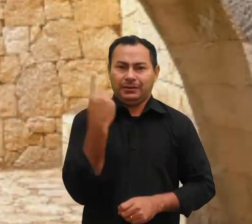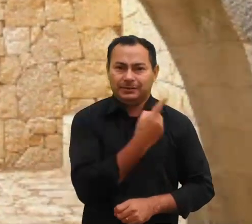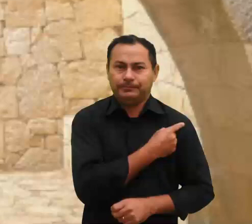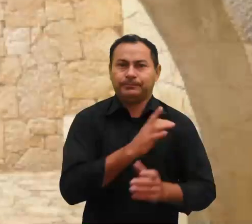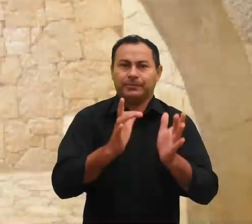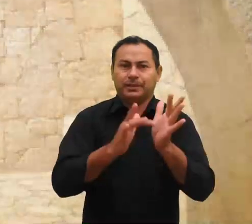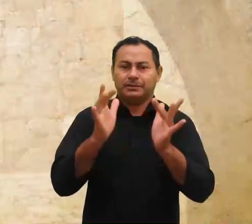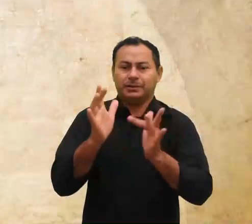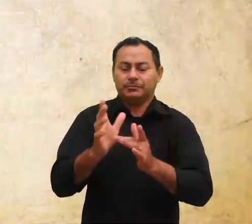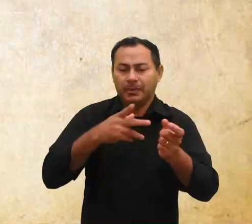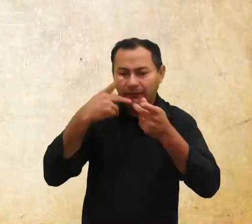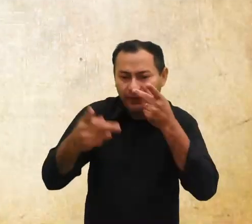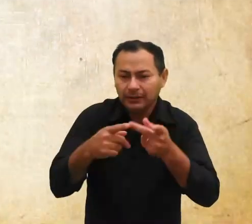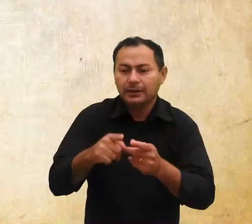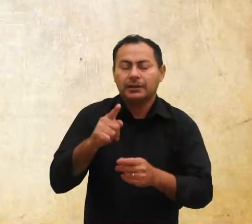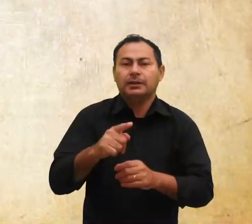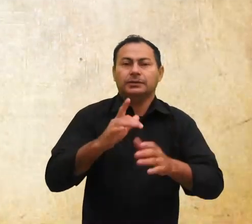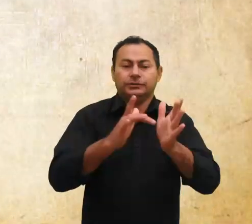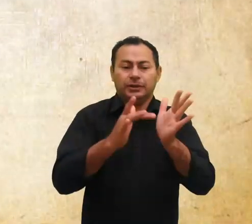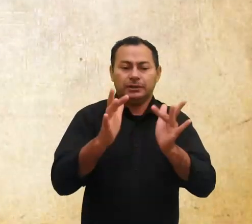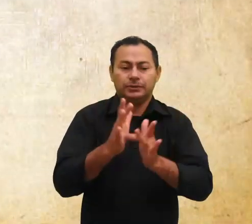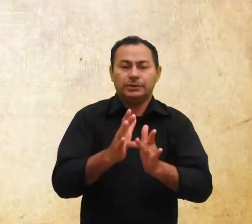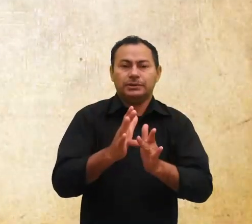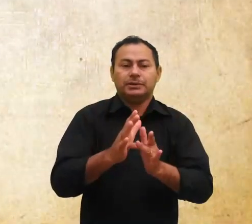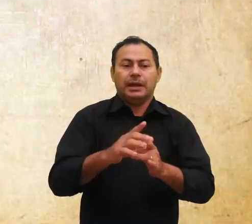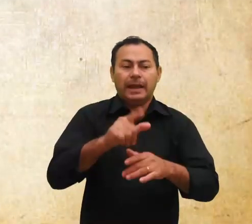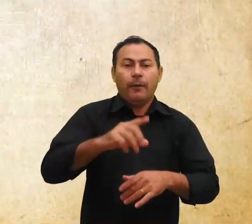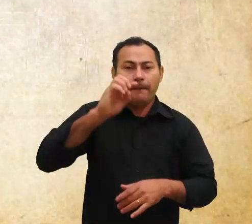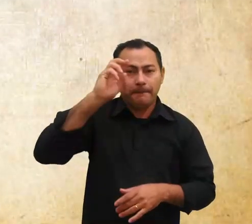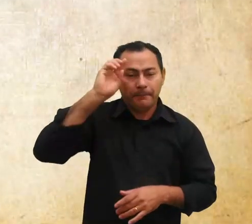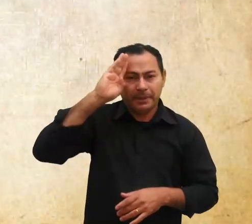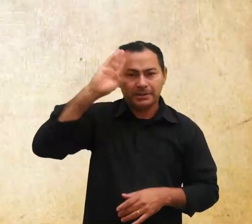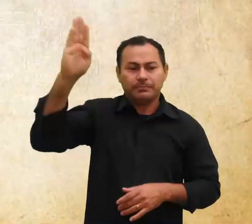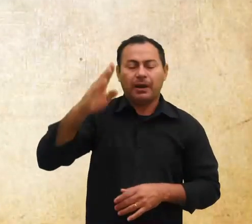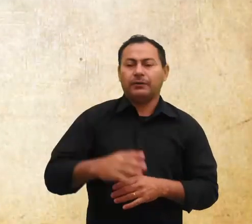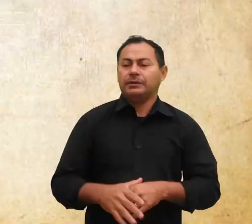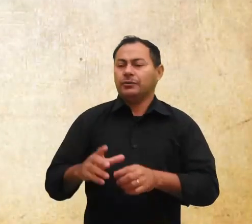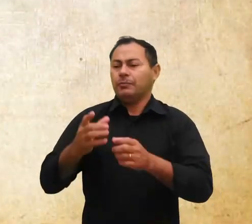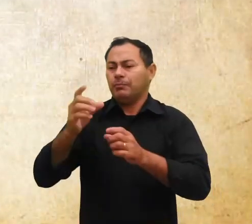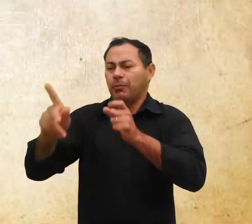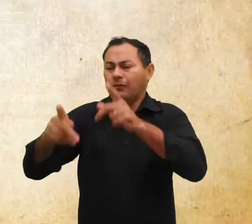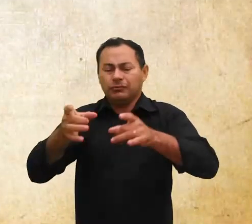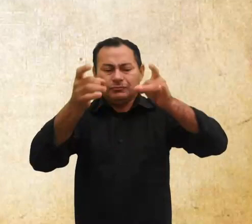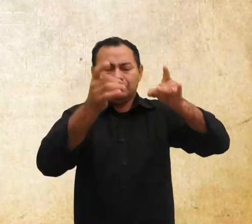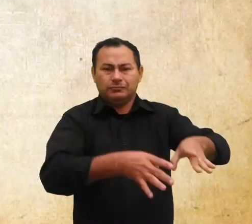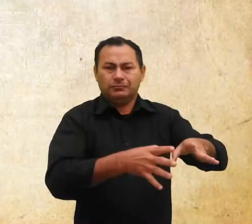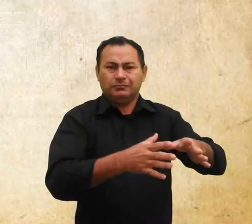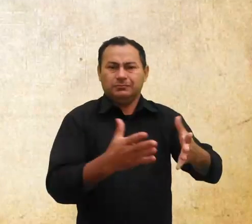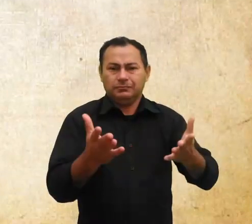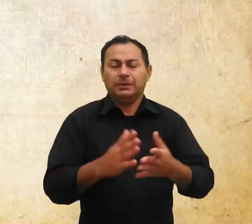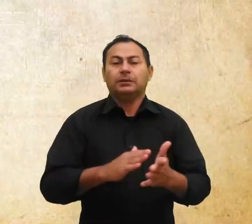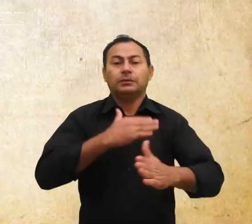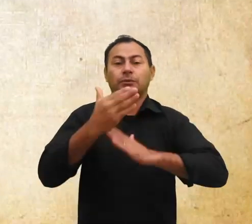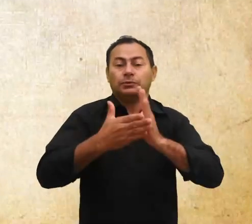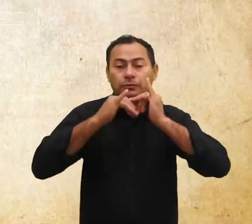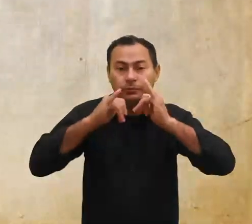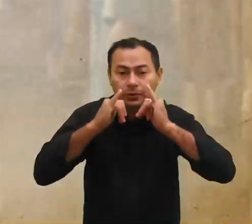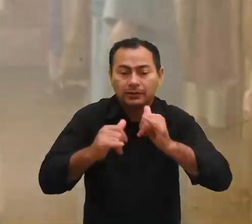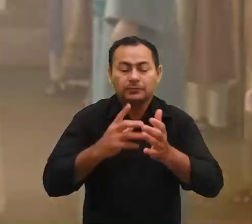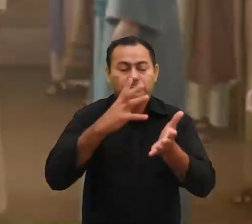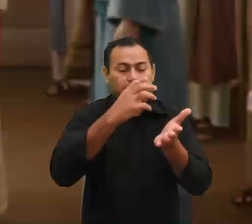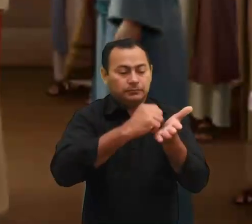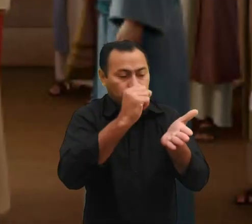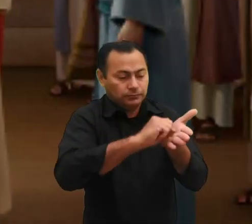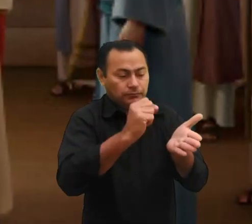nós. Jesus estava dizendo que ele era a pedra angular e que eles o estavam rejeitando. Tudo isso tinha sido